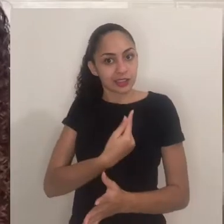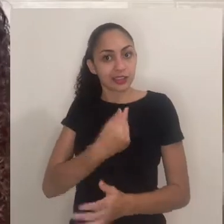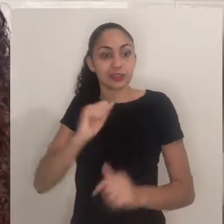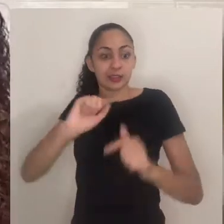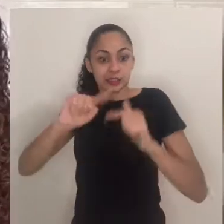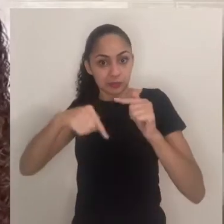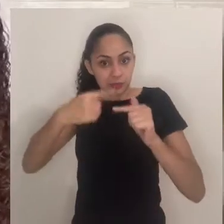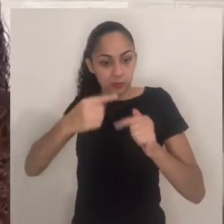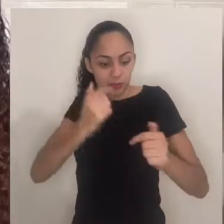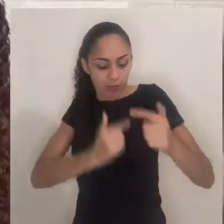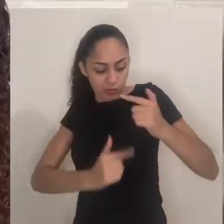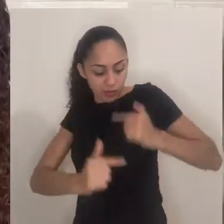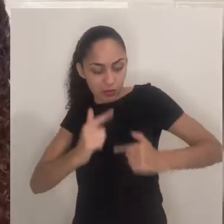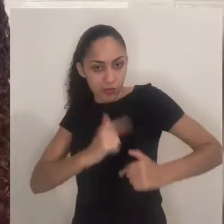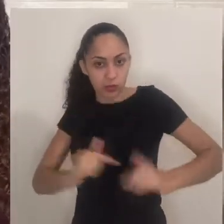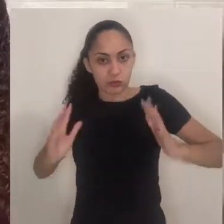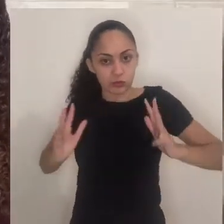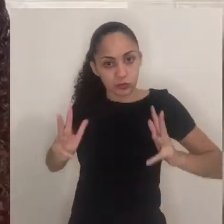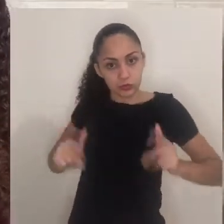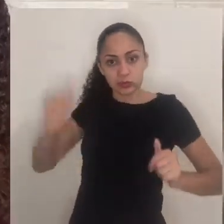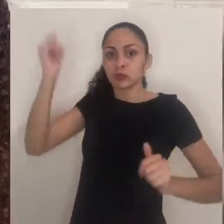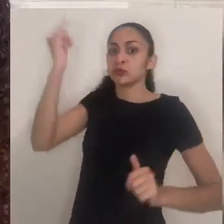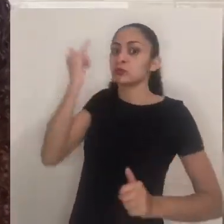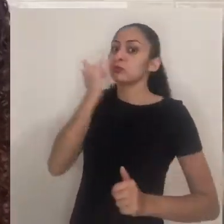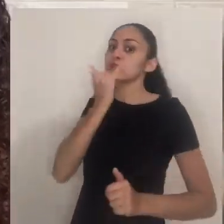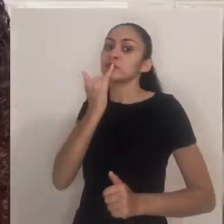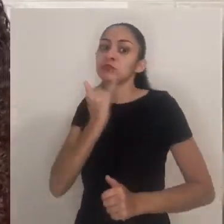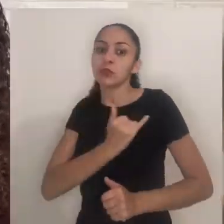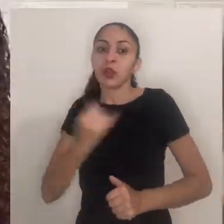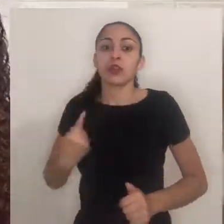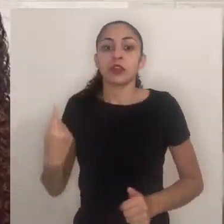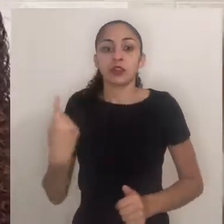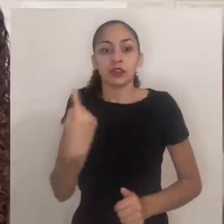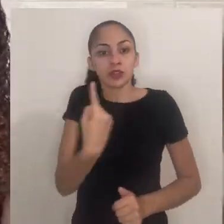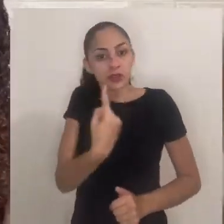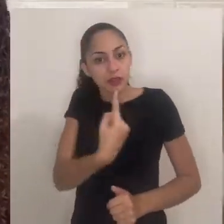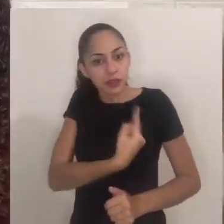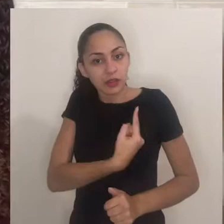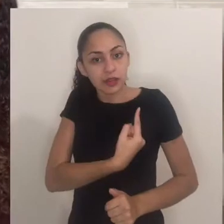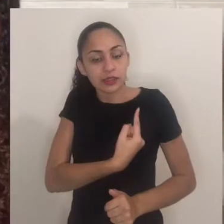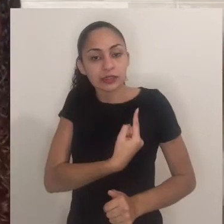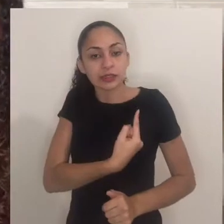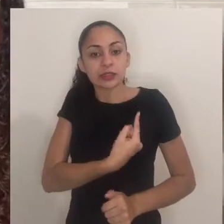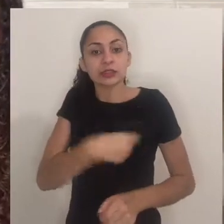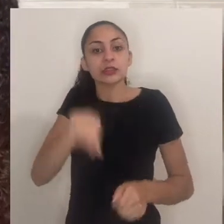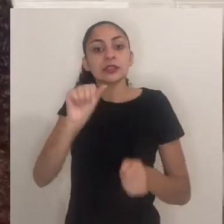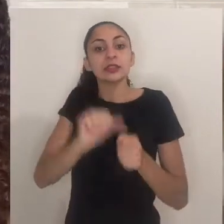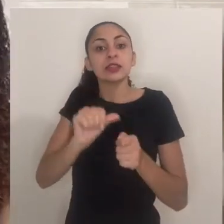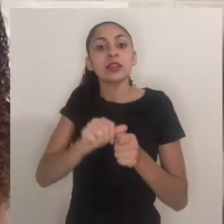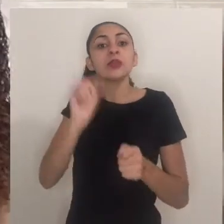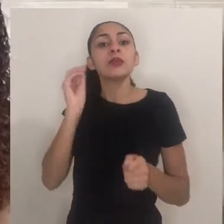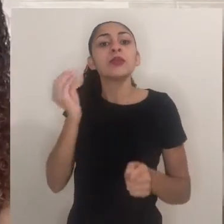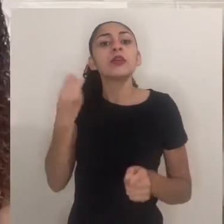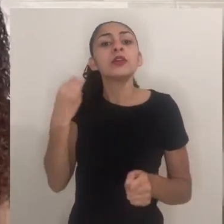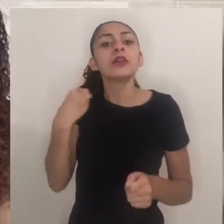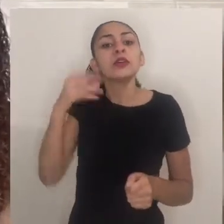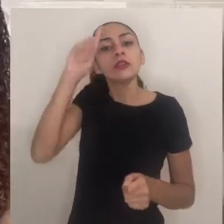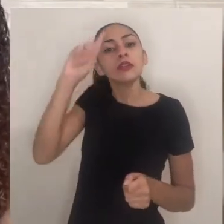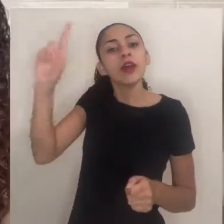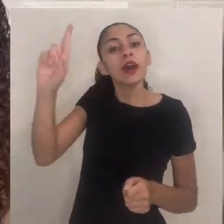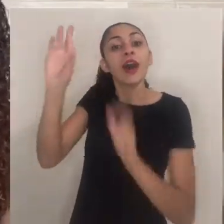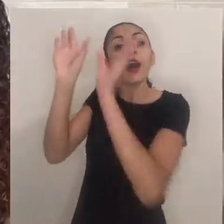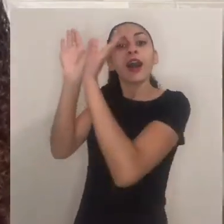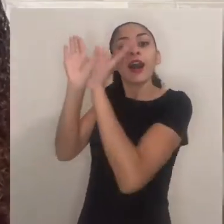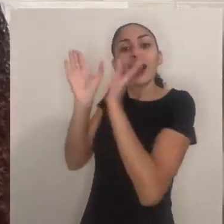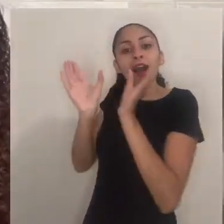redimiu a fim de que pudéssemos ter comunhão com Ele. O Senhor operou a sua obra redentora